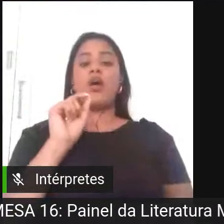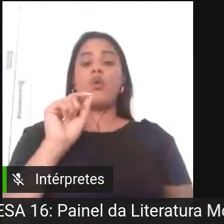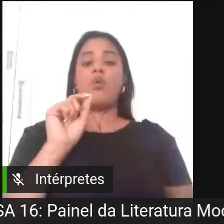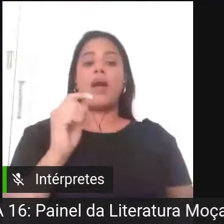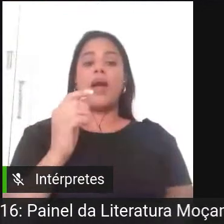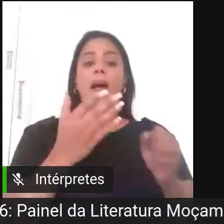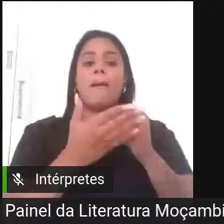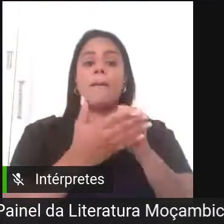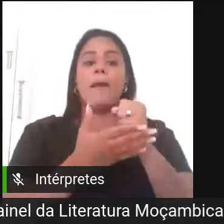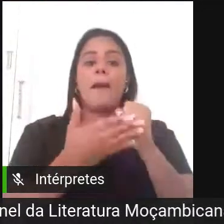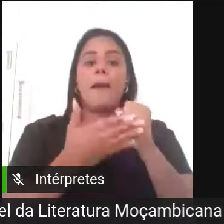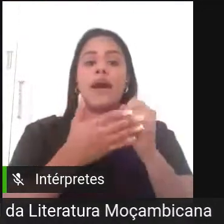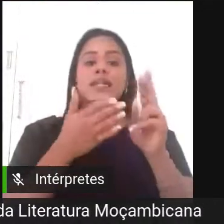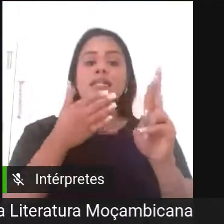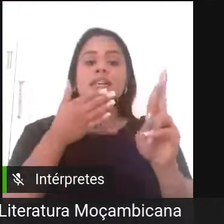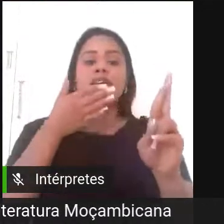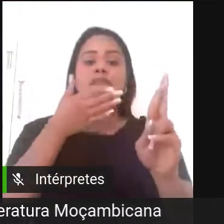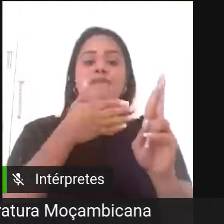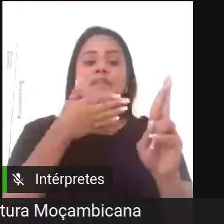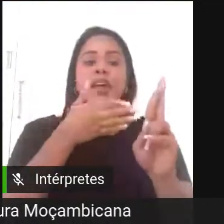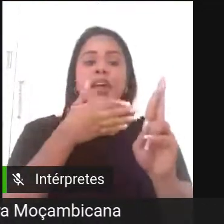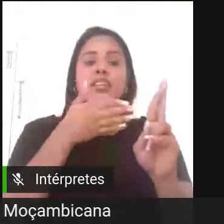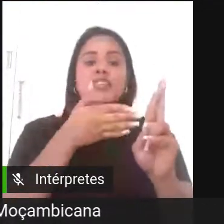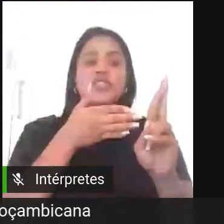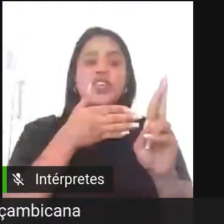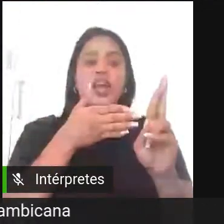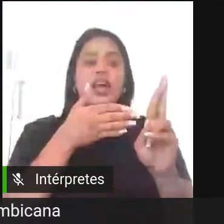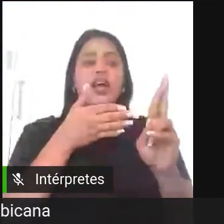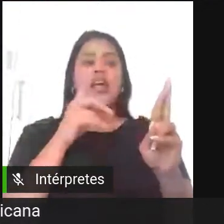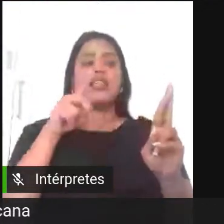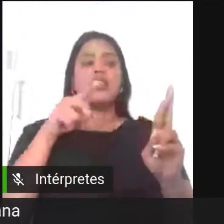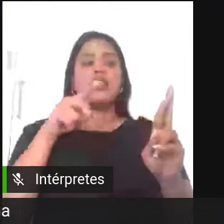meio colonial, uma injustiça num meio